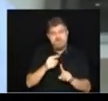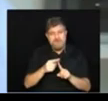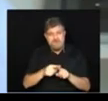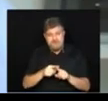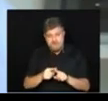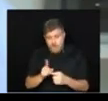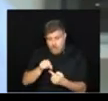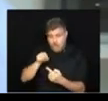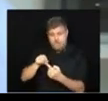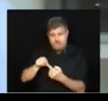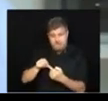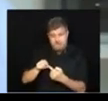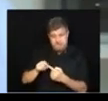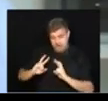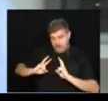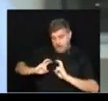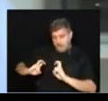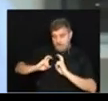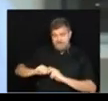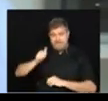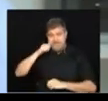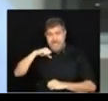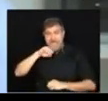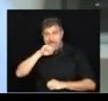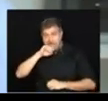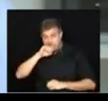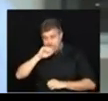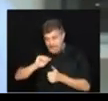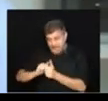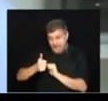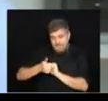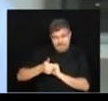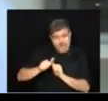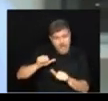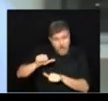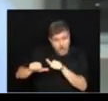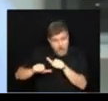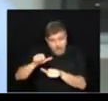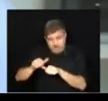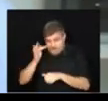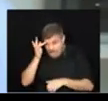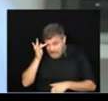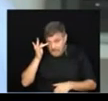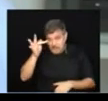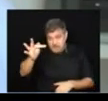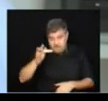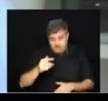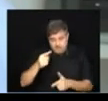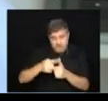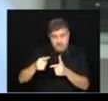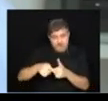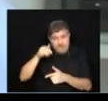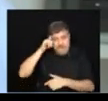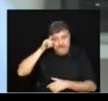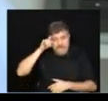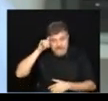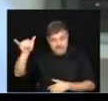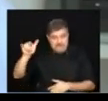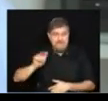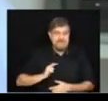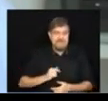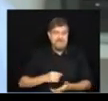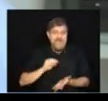corrigir aquelas alterações nutricionais que a futura mãezinha pode ter, não é? Em relação a